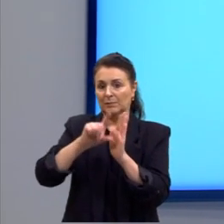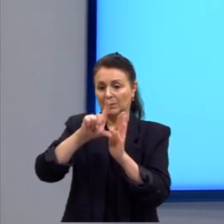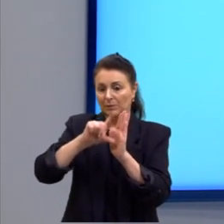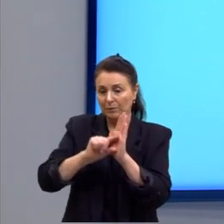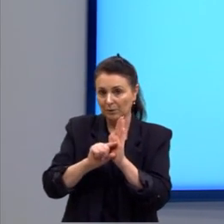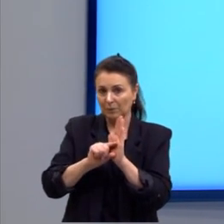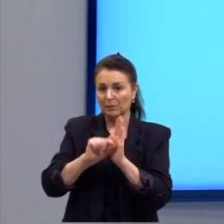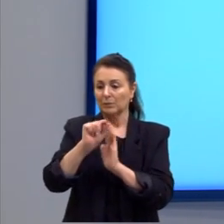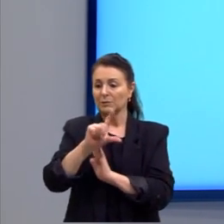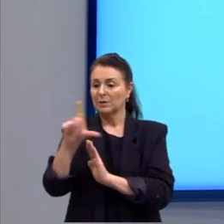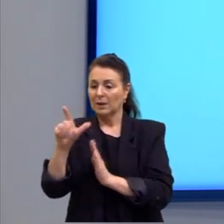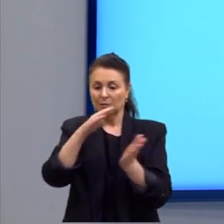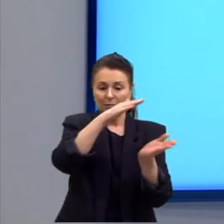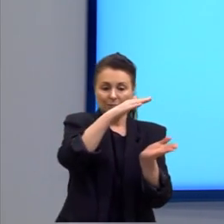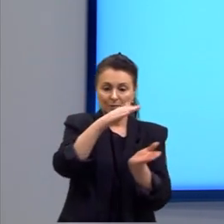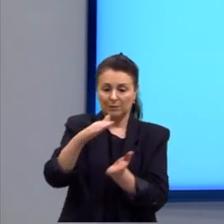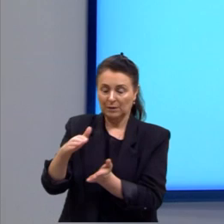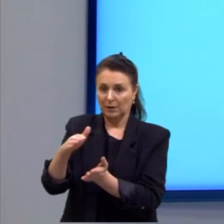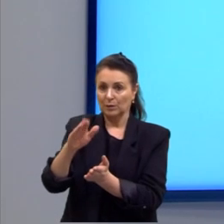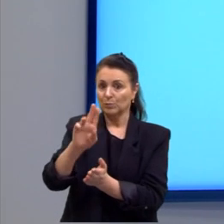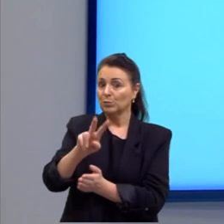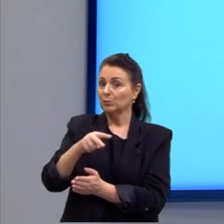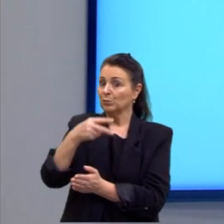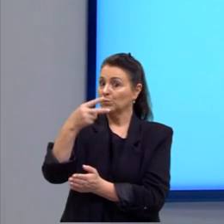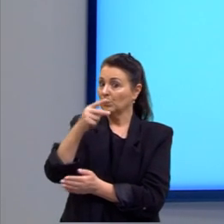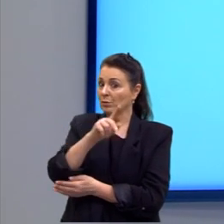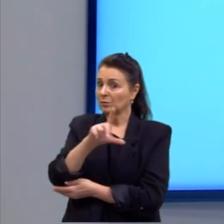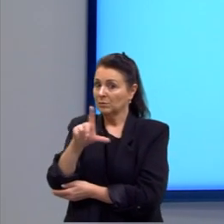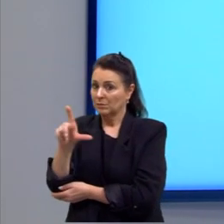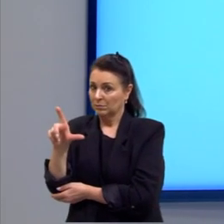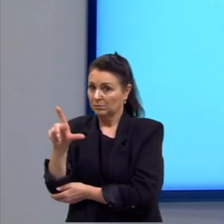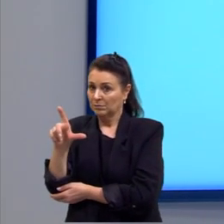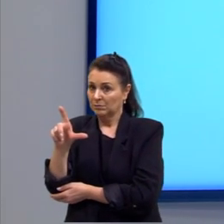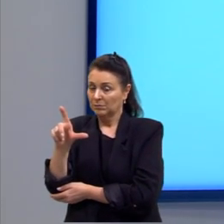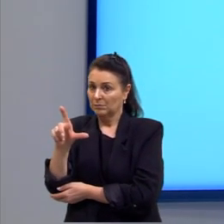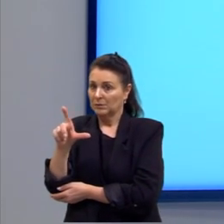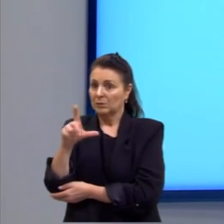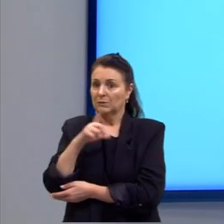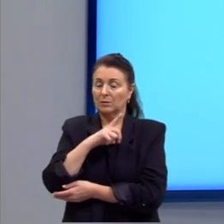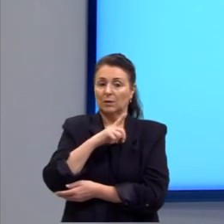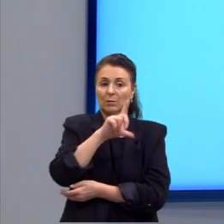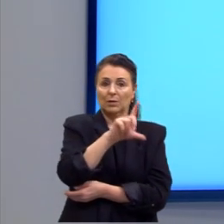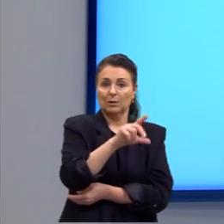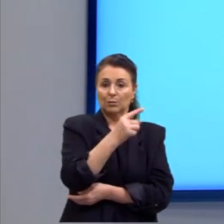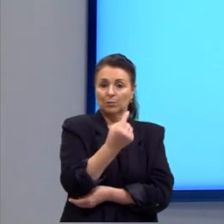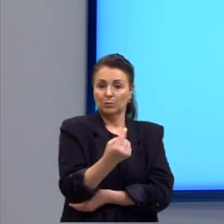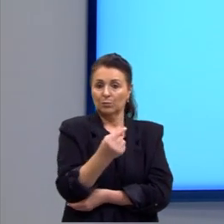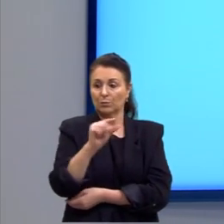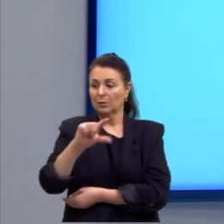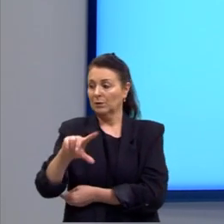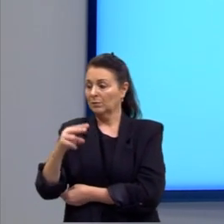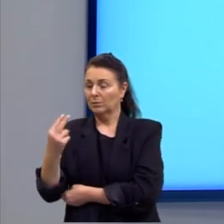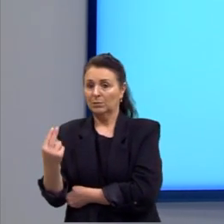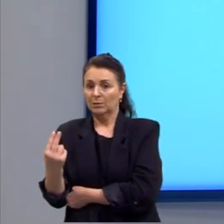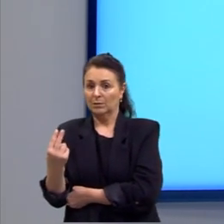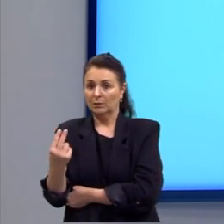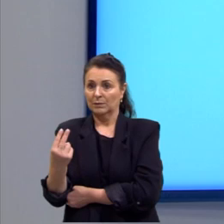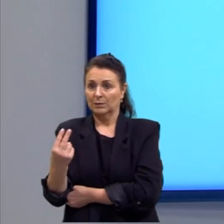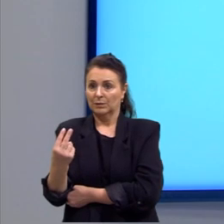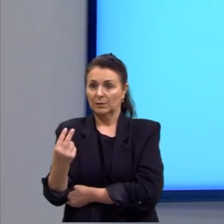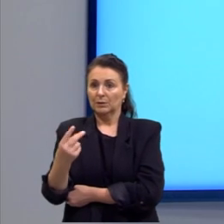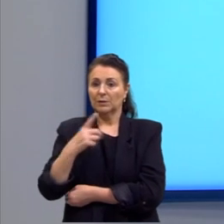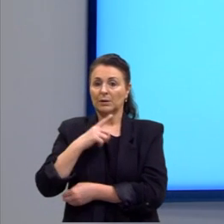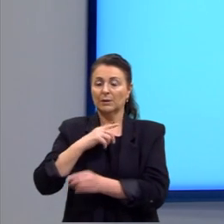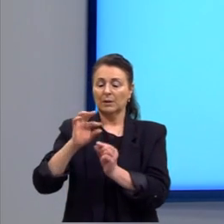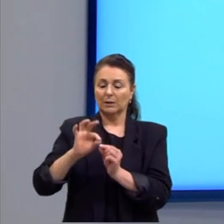lados Paralelos os outros dois lados nós representamos estão pro lado então eu tenho o lado um e o lado dois e